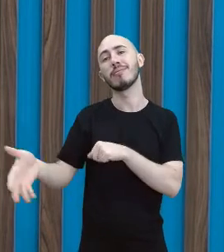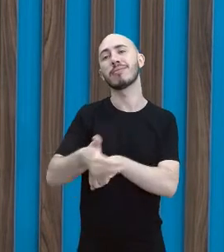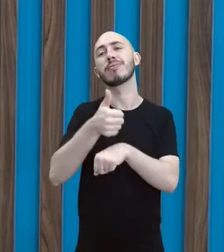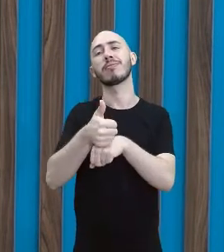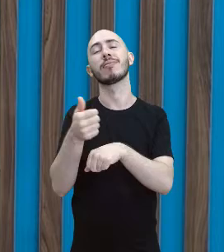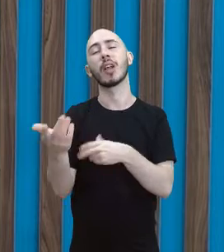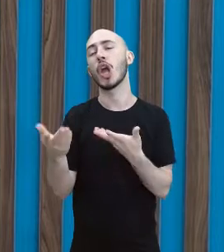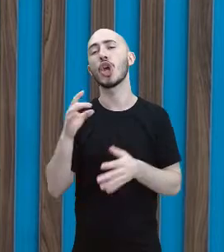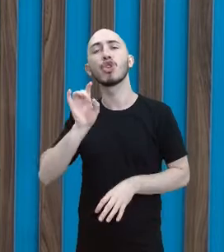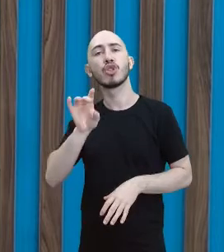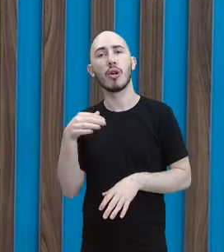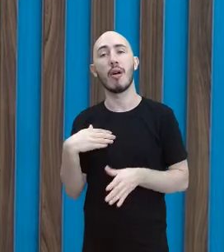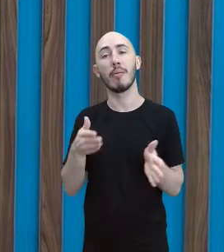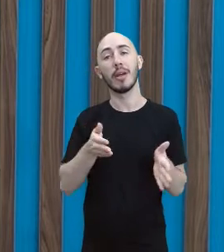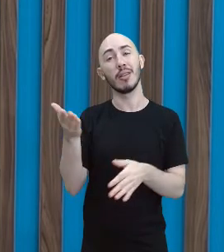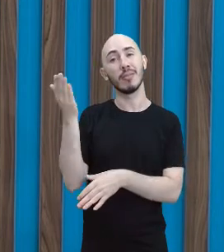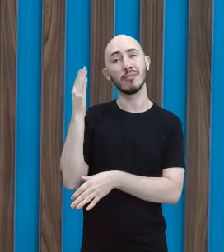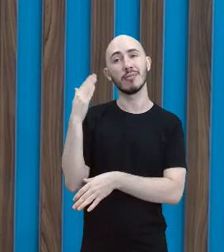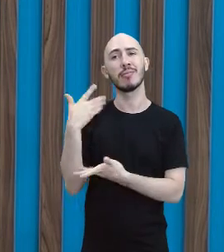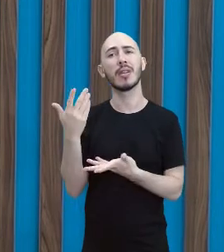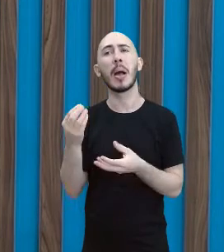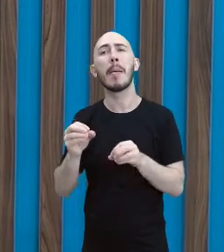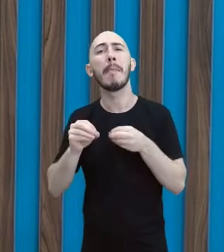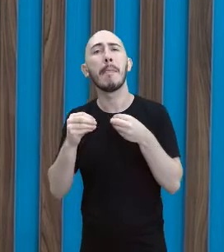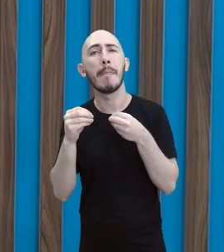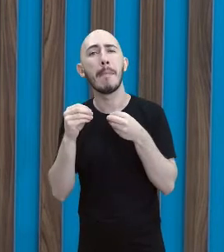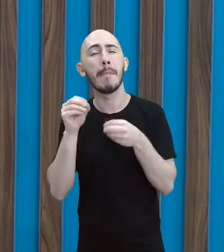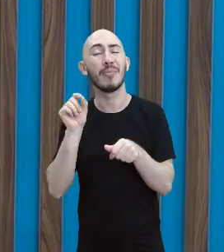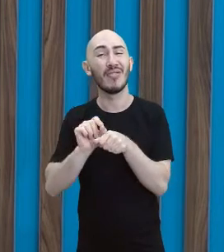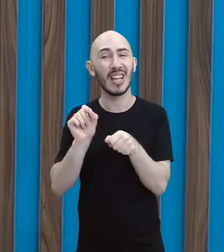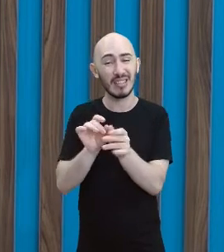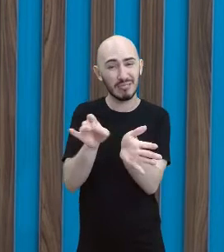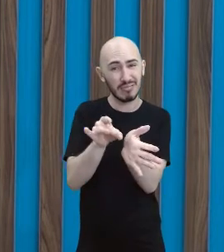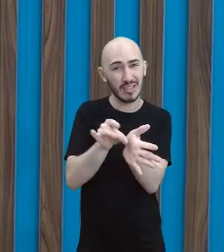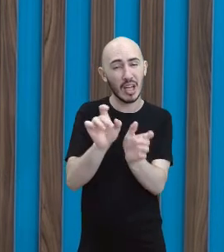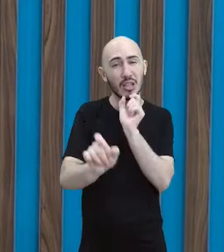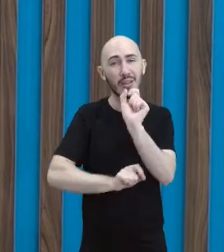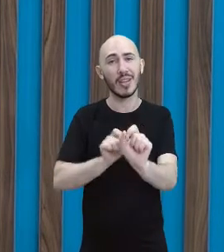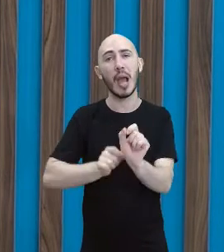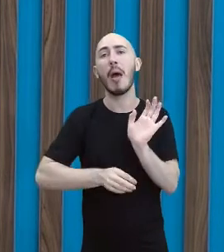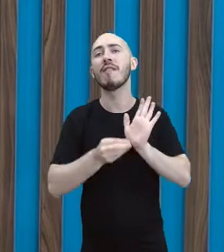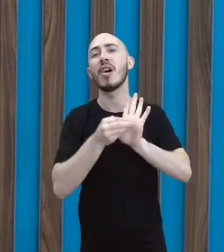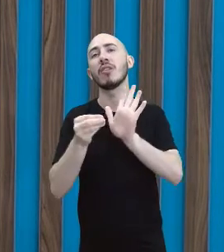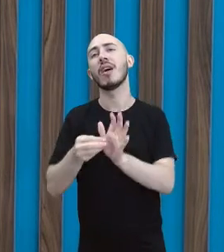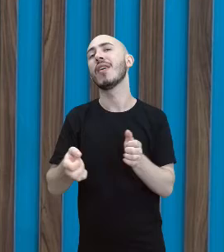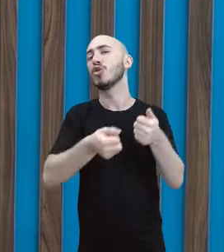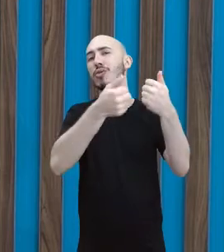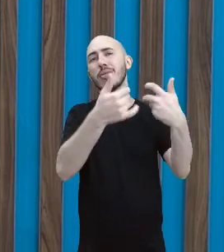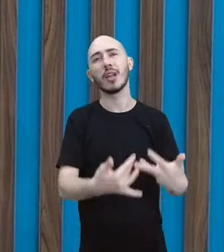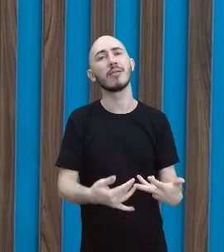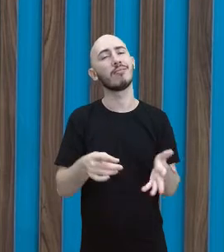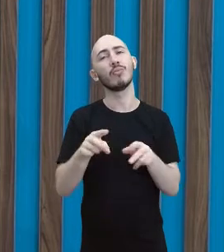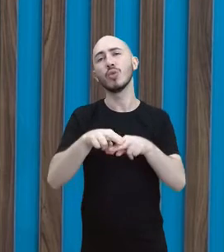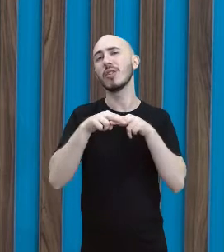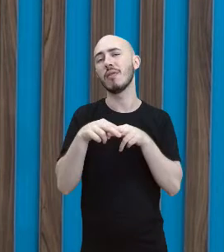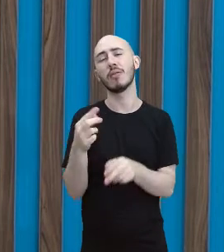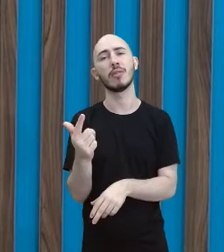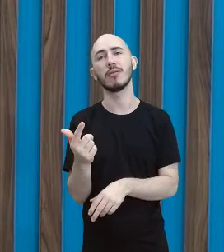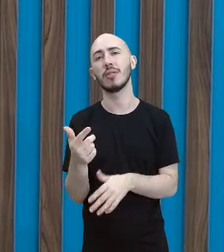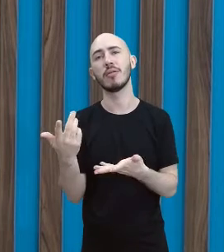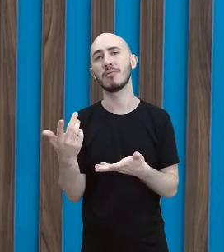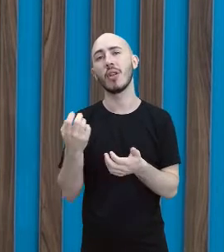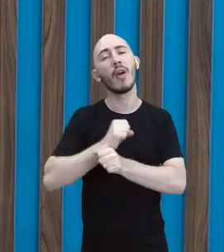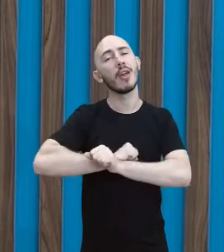eram argumentos assim, na época, né, sem fundamentos, né, assim, bem dizer, impossíveis, né, de acontecer naquele momento.